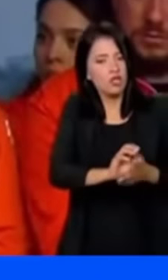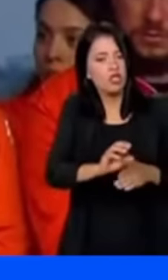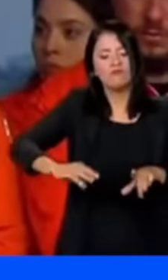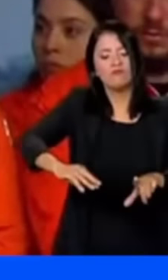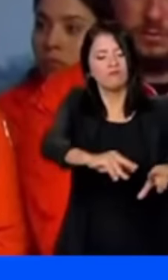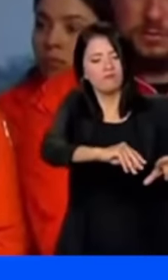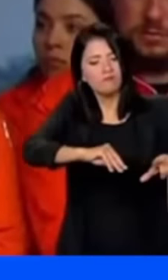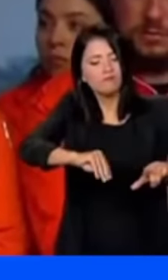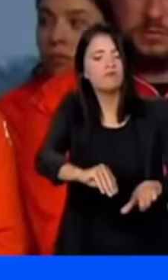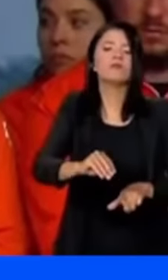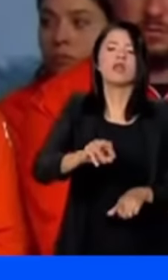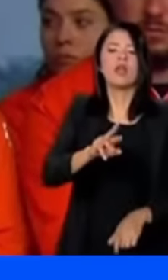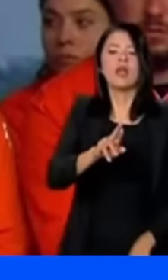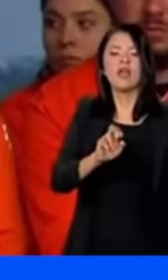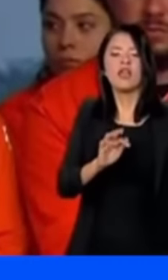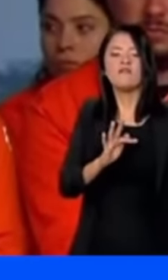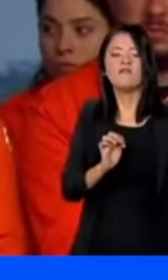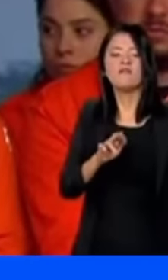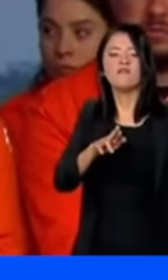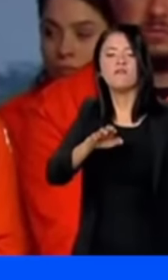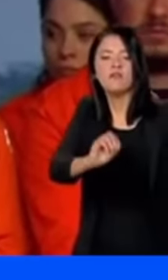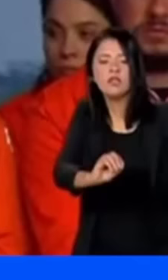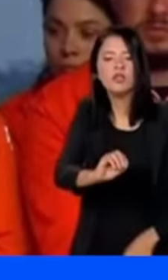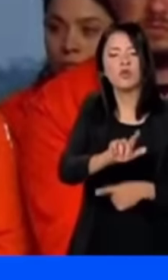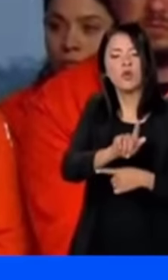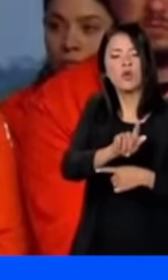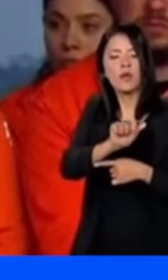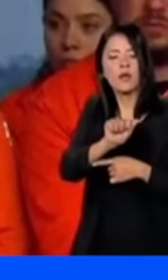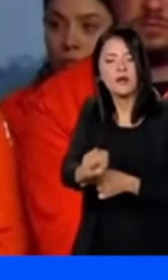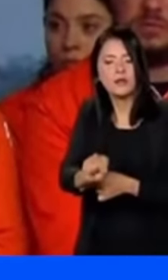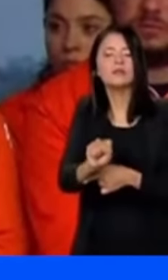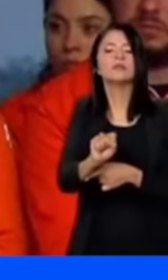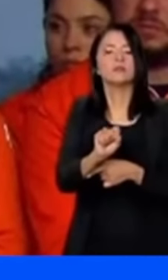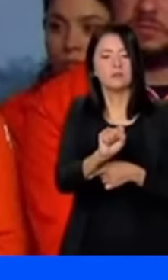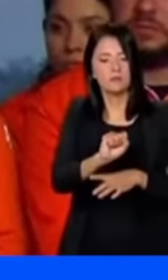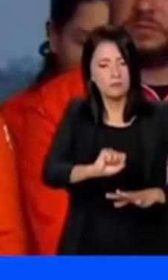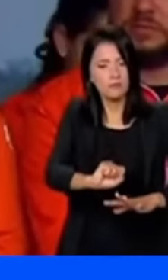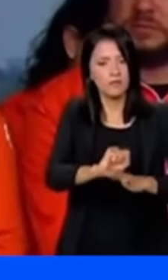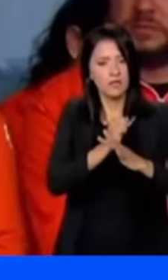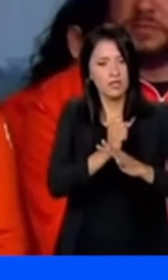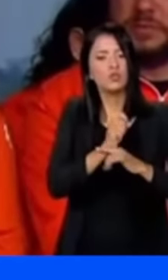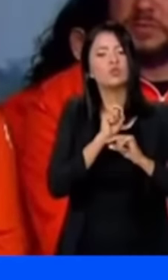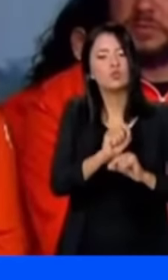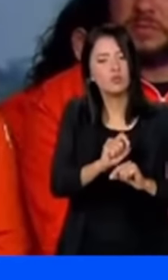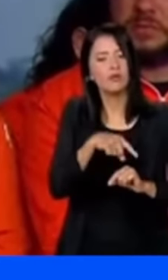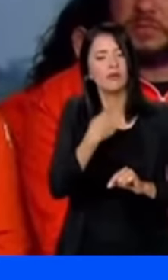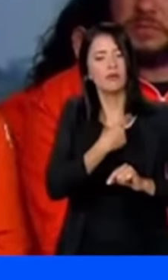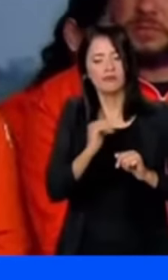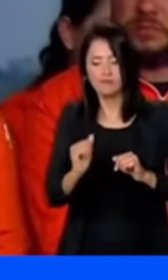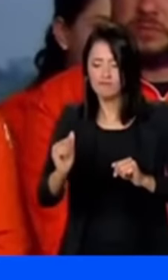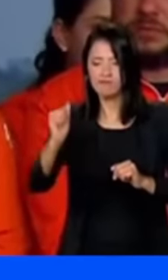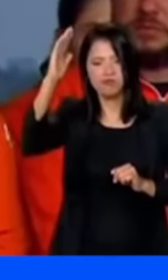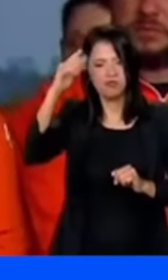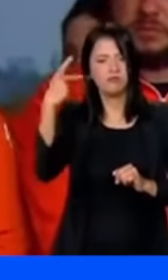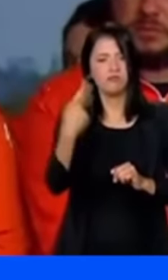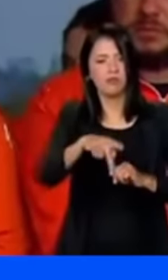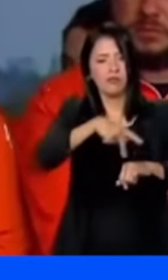fertilizantes, refino, gás, garantindo, presidenta Magna, a nossa